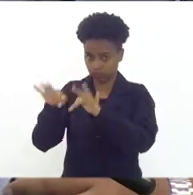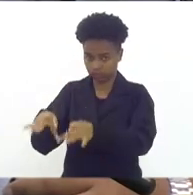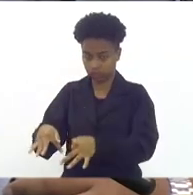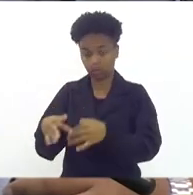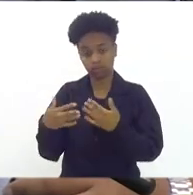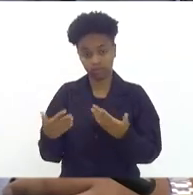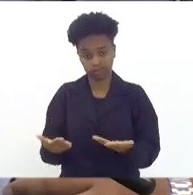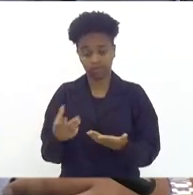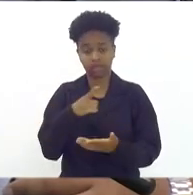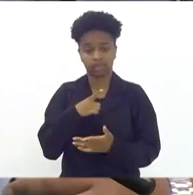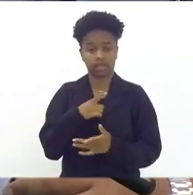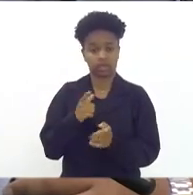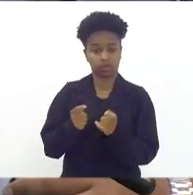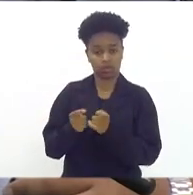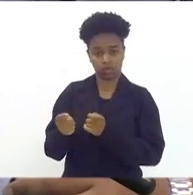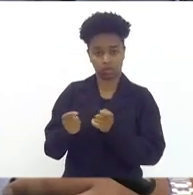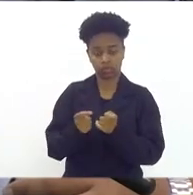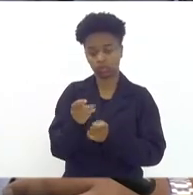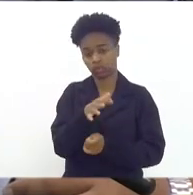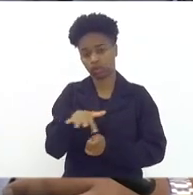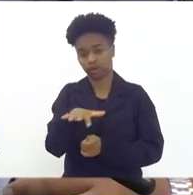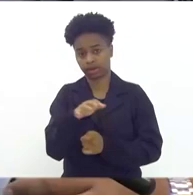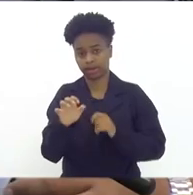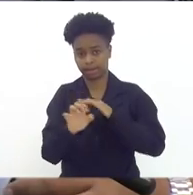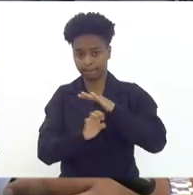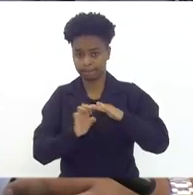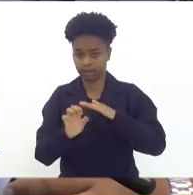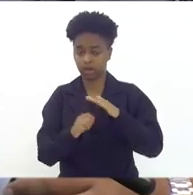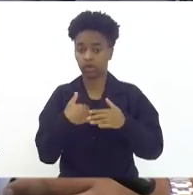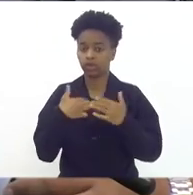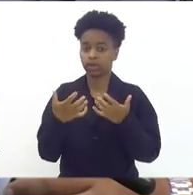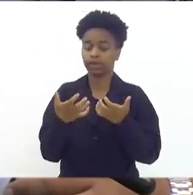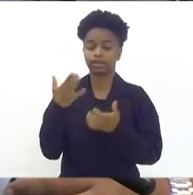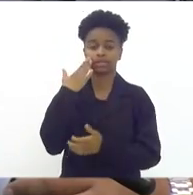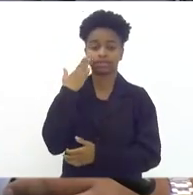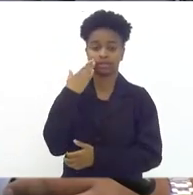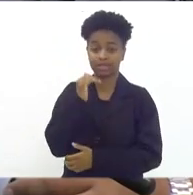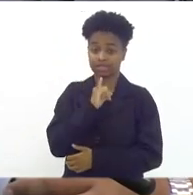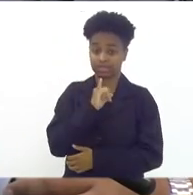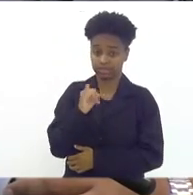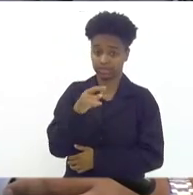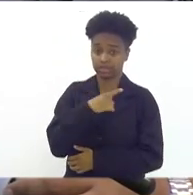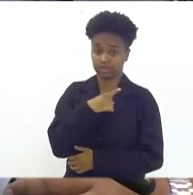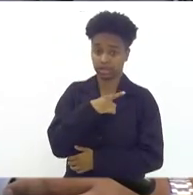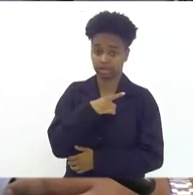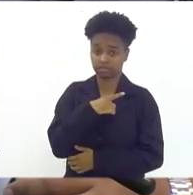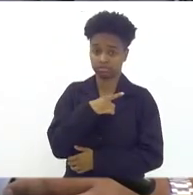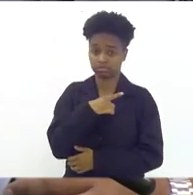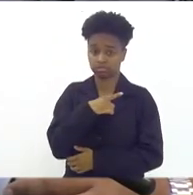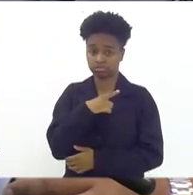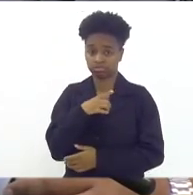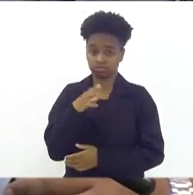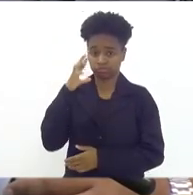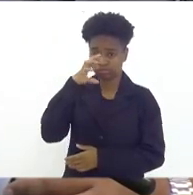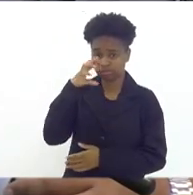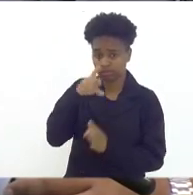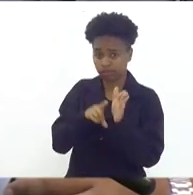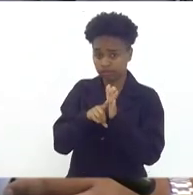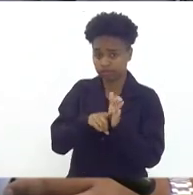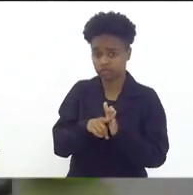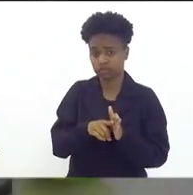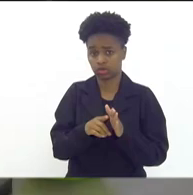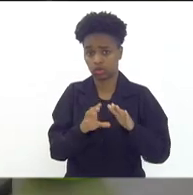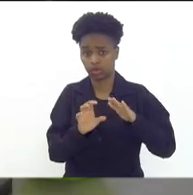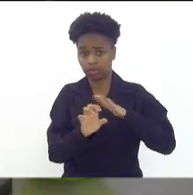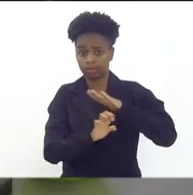tem gestão sobre essas empresas terceirizadas eu queria saber se exige da parte da agência alguma fiscalização a esses terceirizados